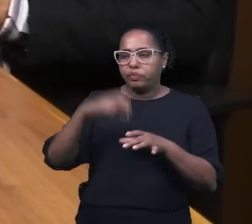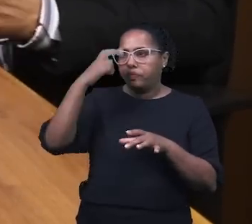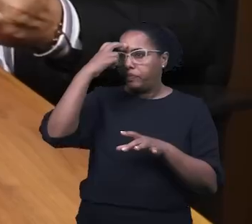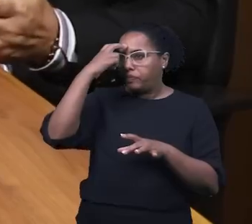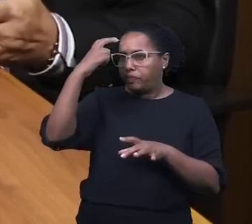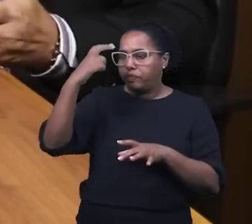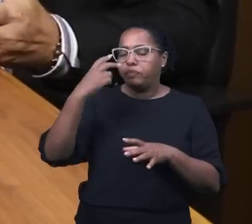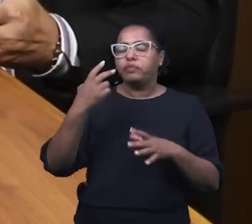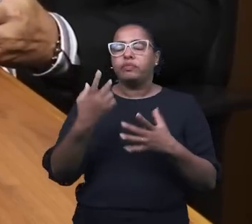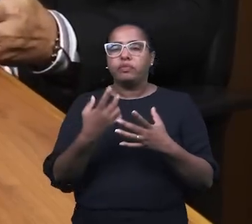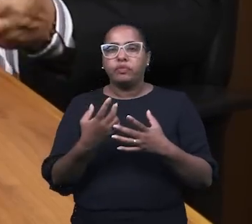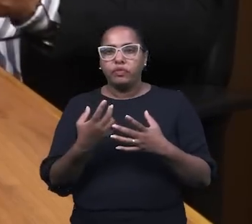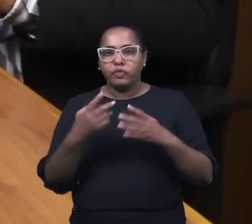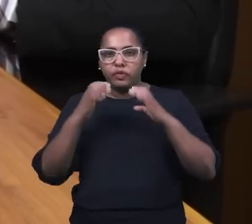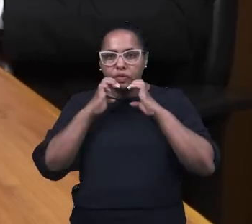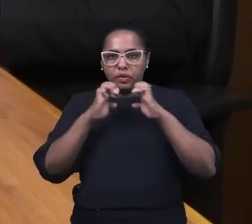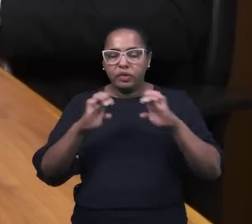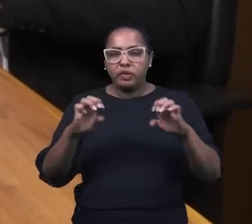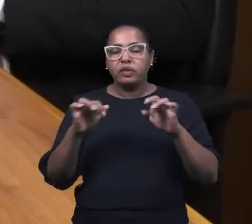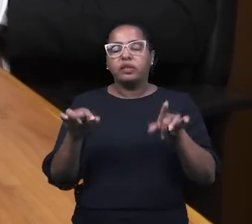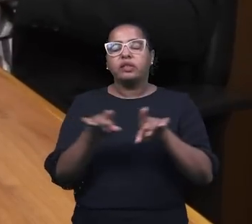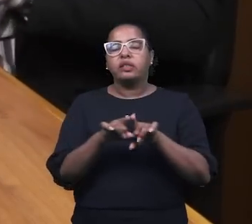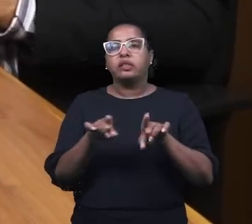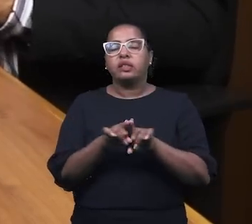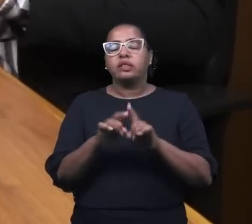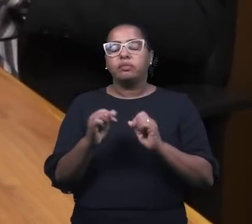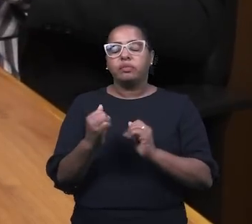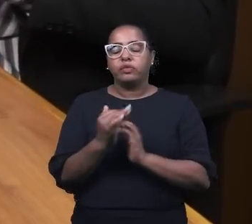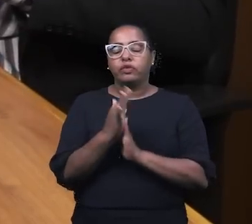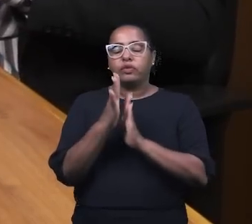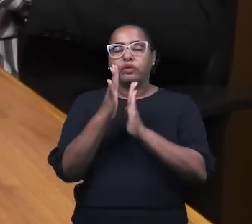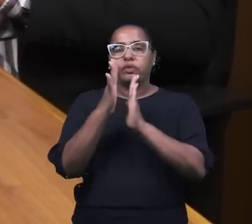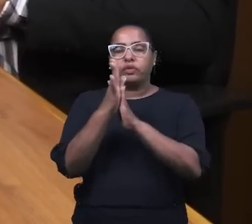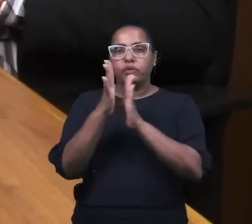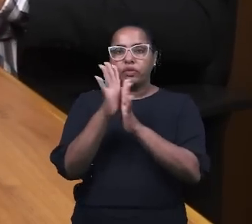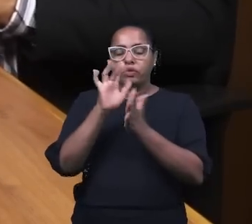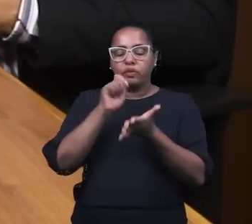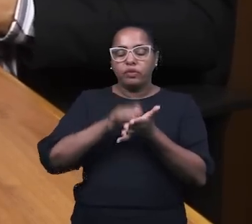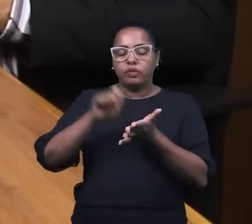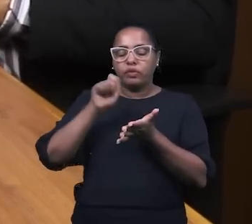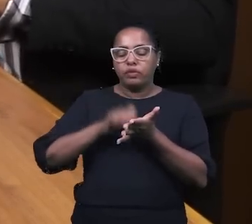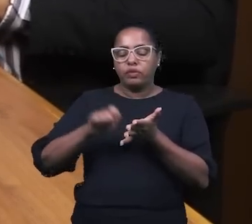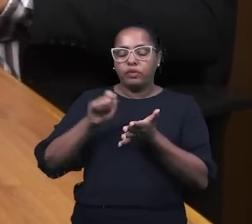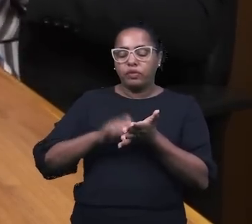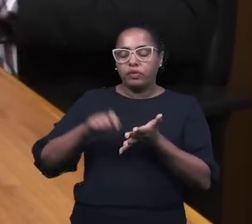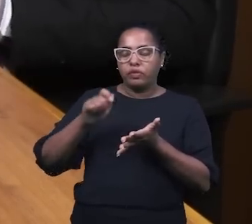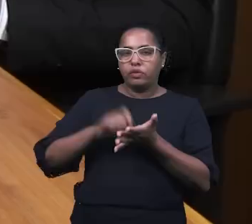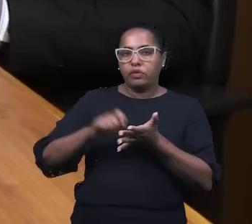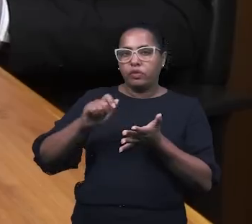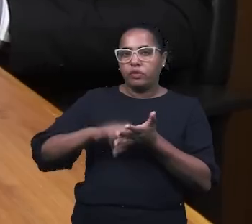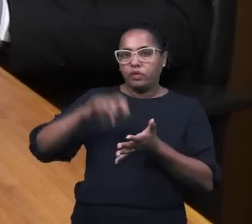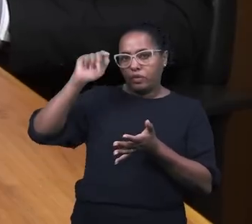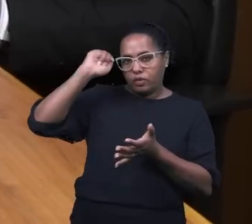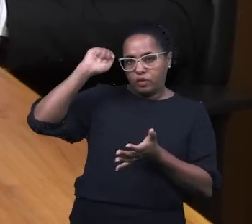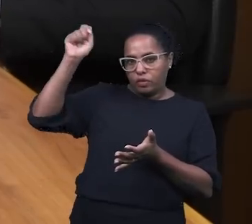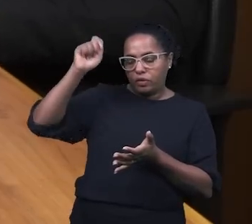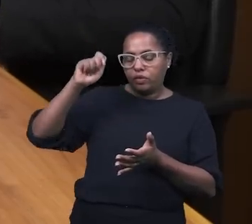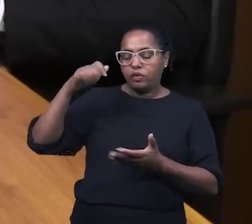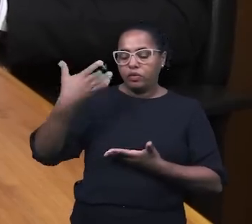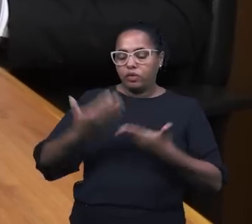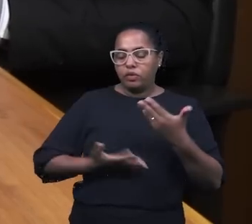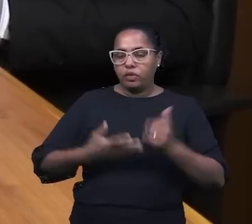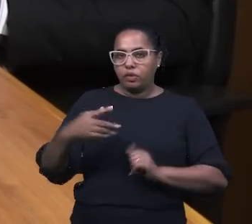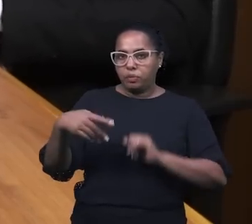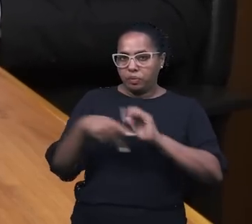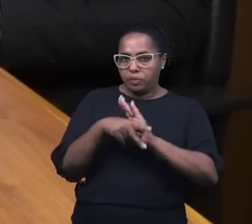evangélica, cultura musical evangélica, né? E também louvores escritos, né, de autoria de